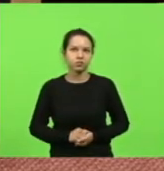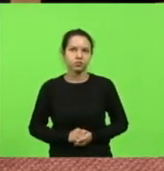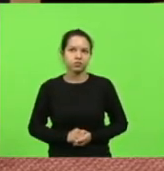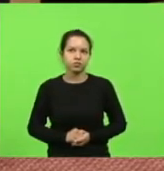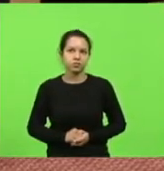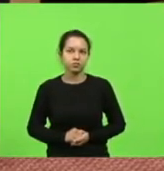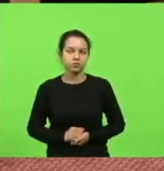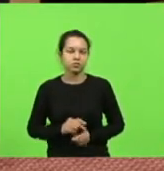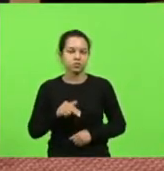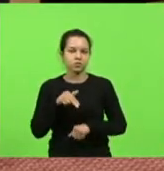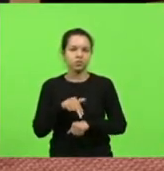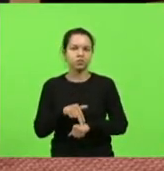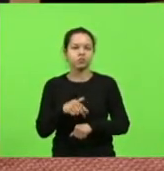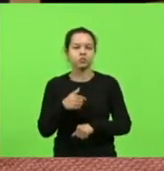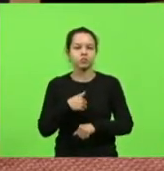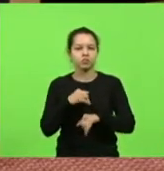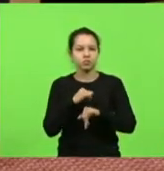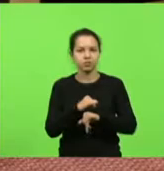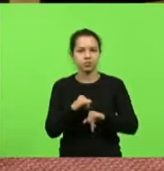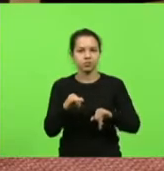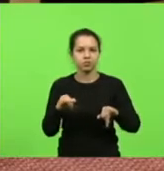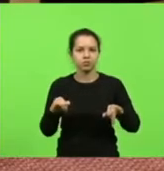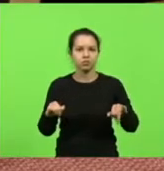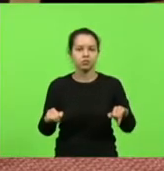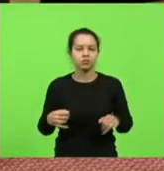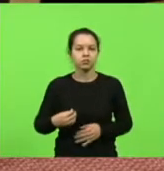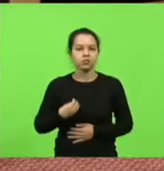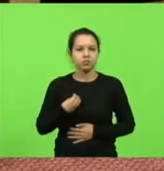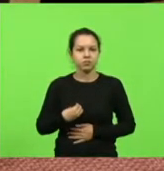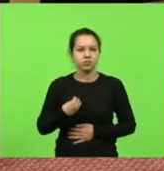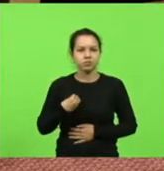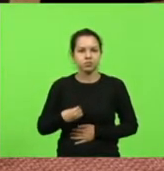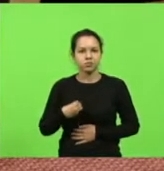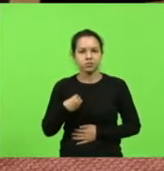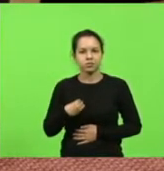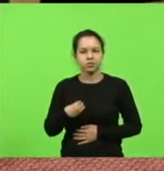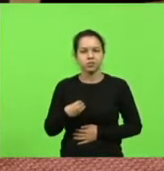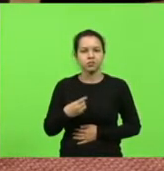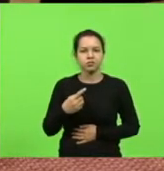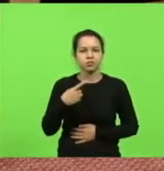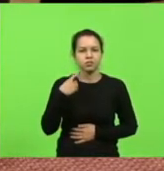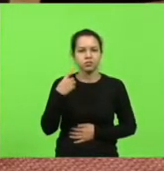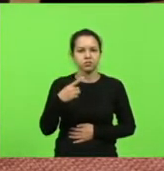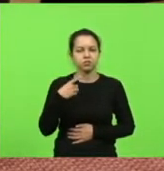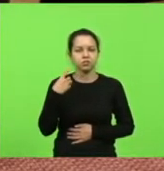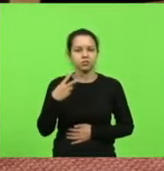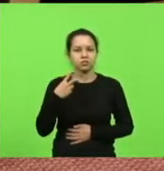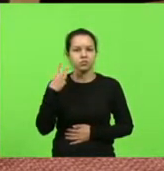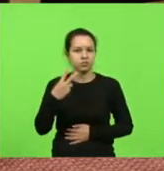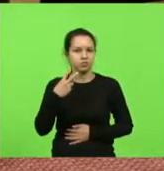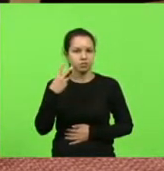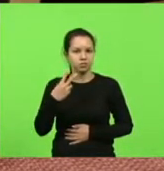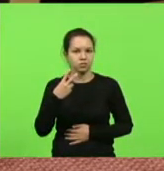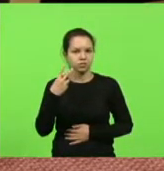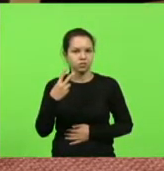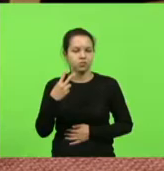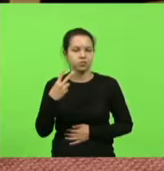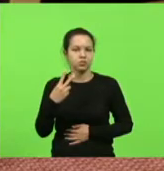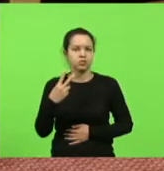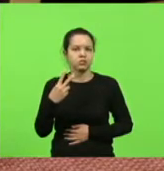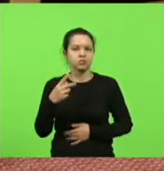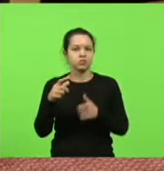tribuna, eu queria anunciar aqui a presença dos vereadores de Braço do Trombudo, aí, a